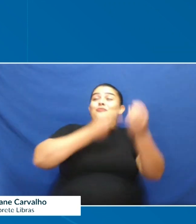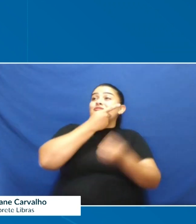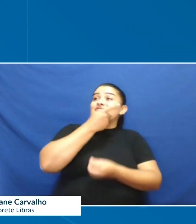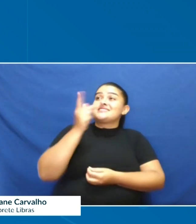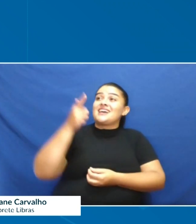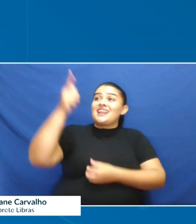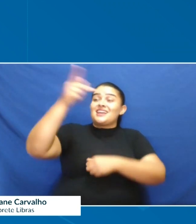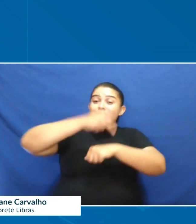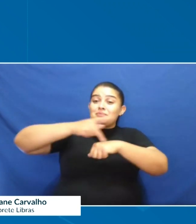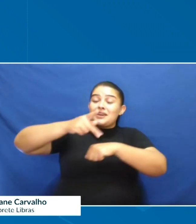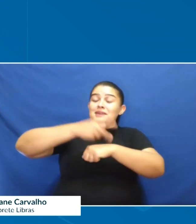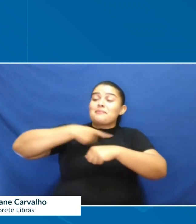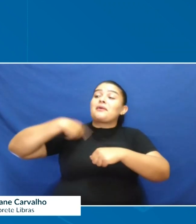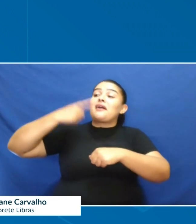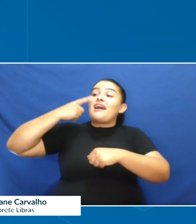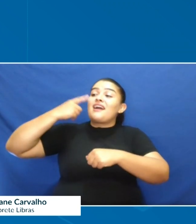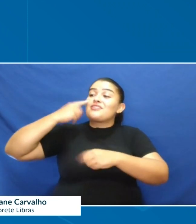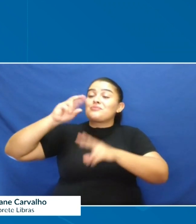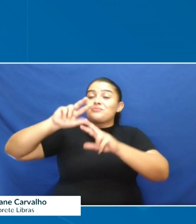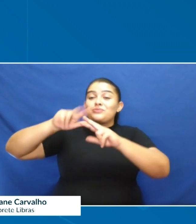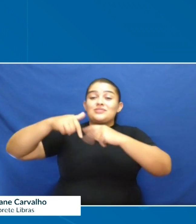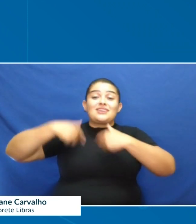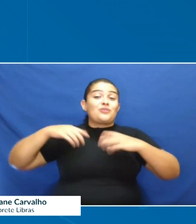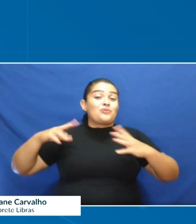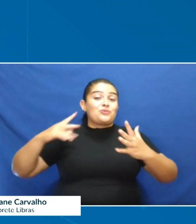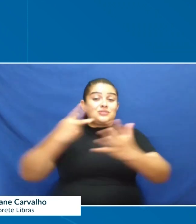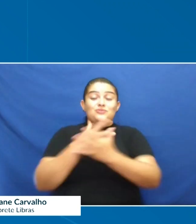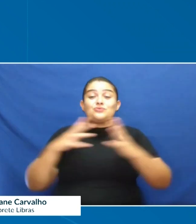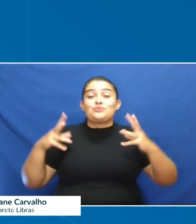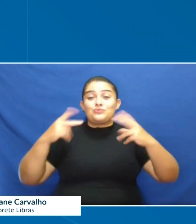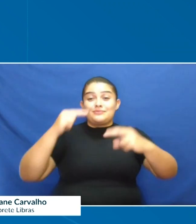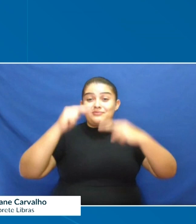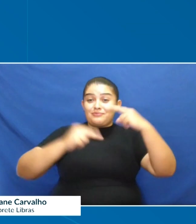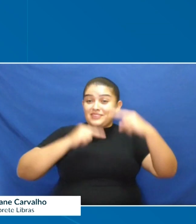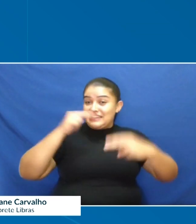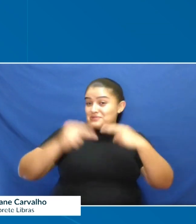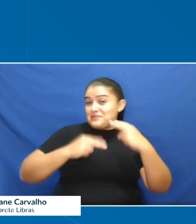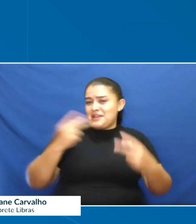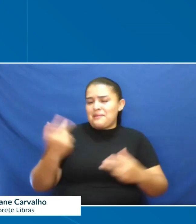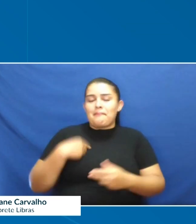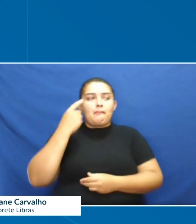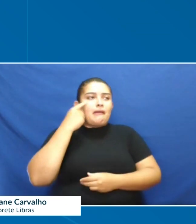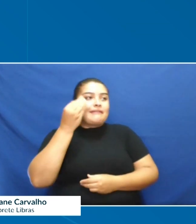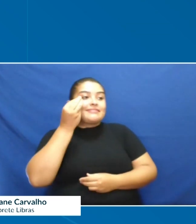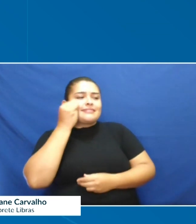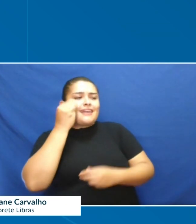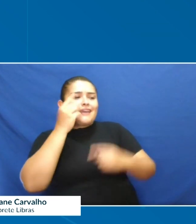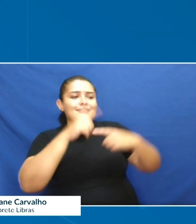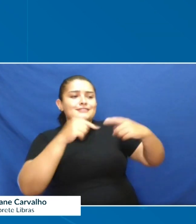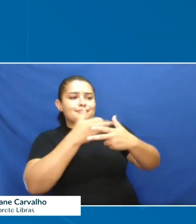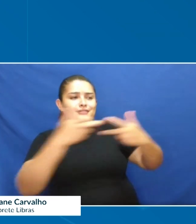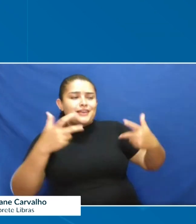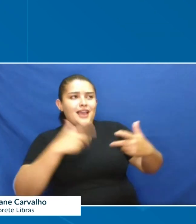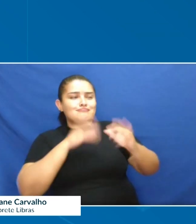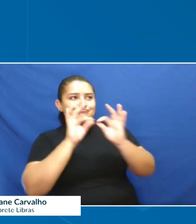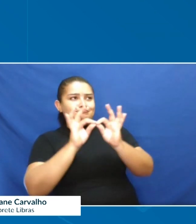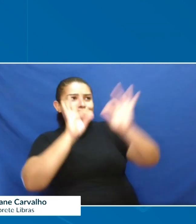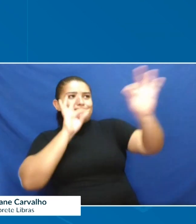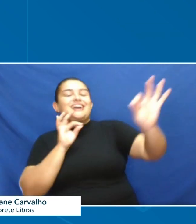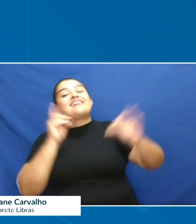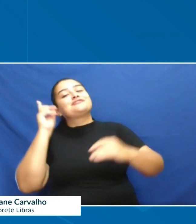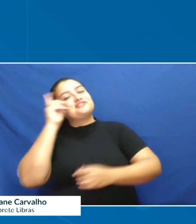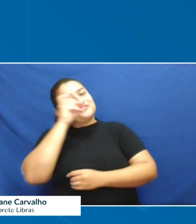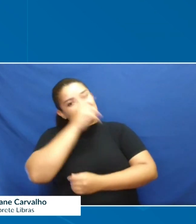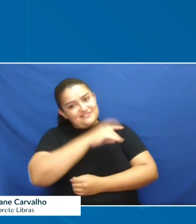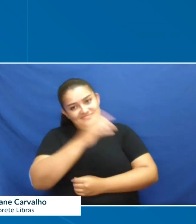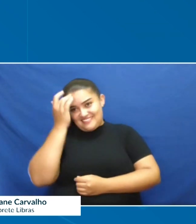que fazer esse processo virtual. Aí você imagina, fazer o teste de uma máquina por meio do computador. Foi, assim, muito difícil. E